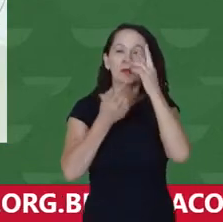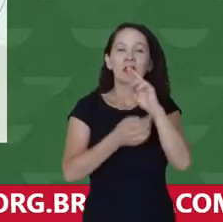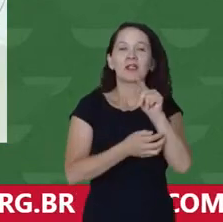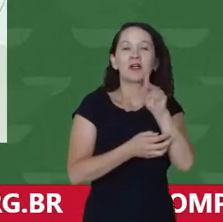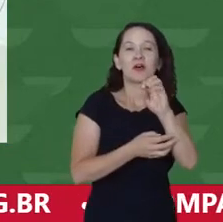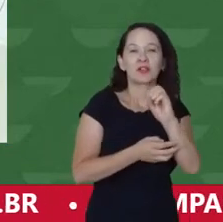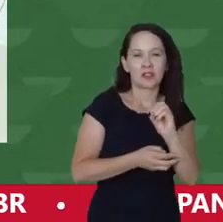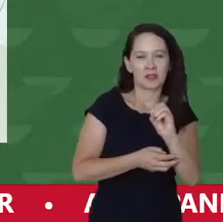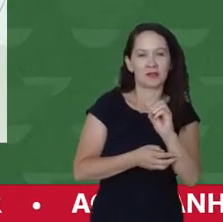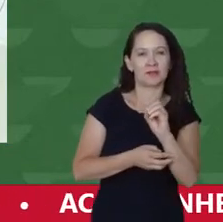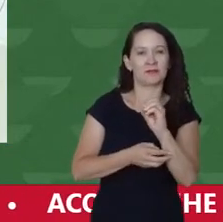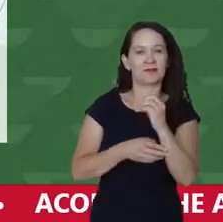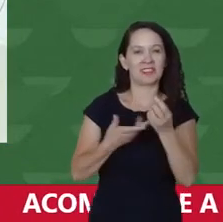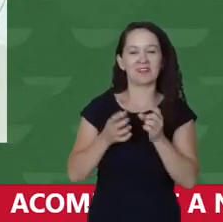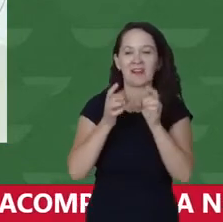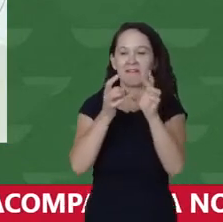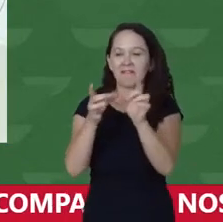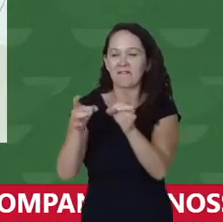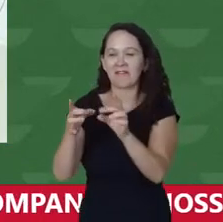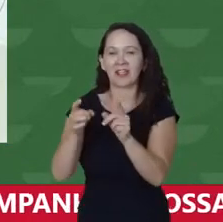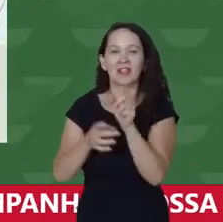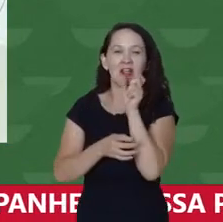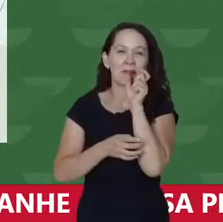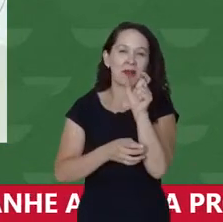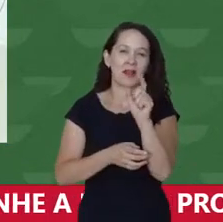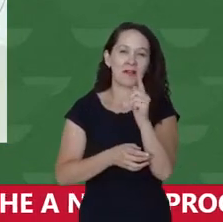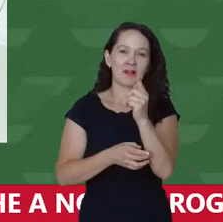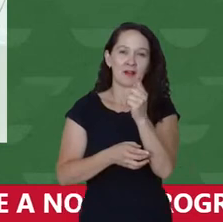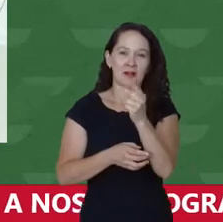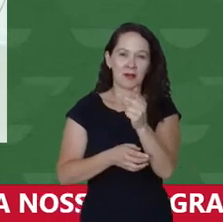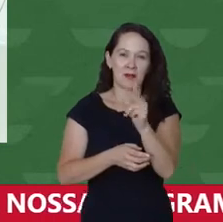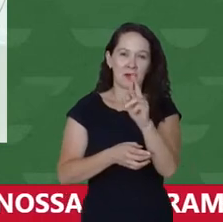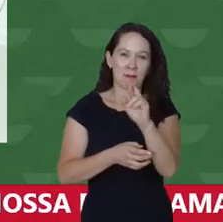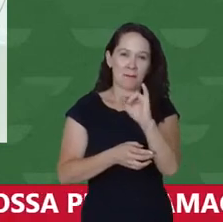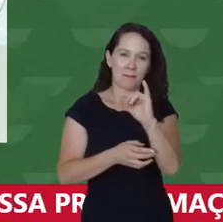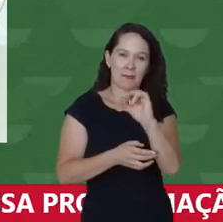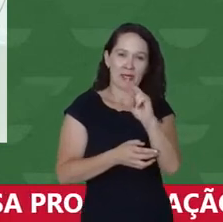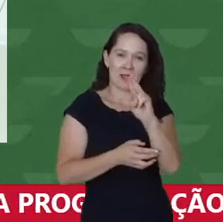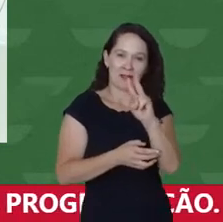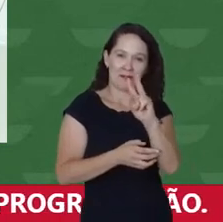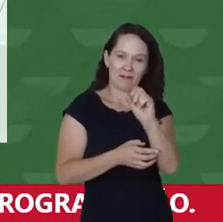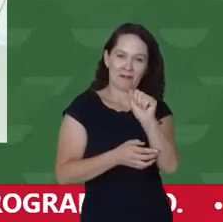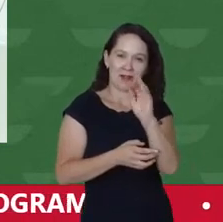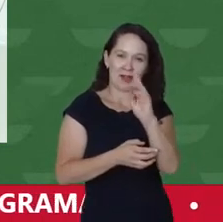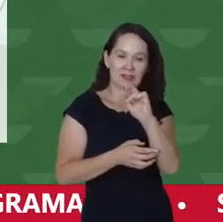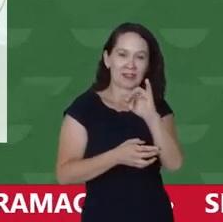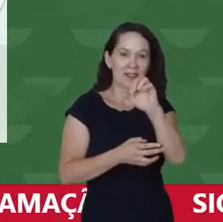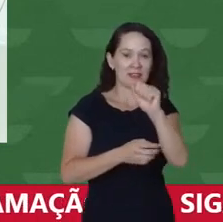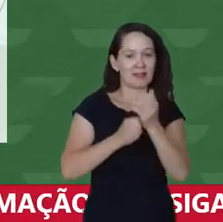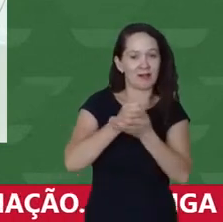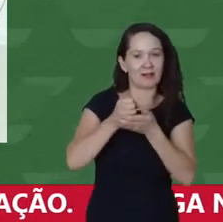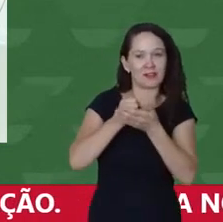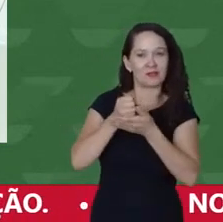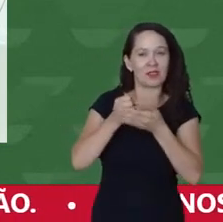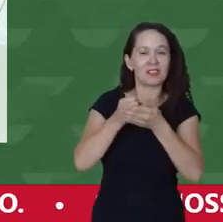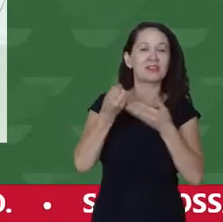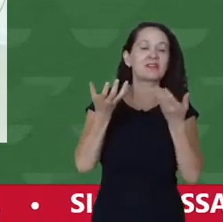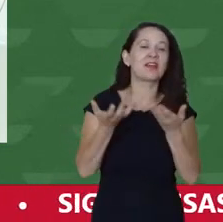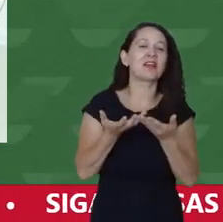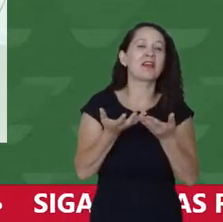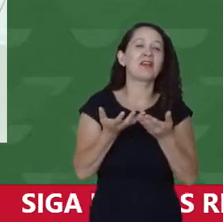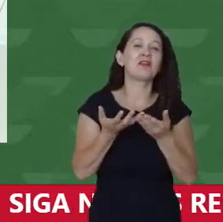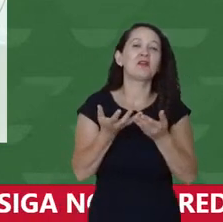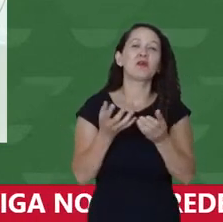essa privataria vem reforma com reforma e todas as bases do discurso falacioso